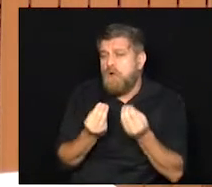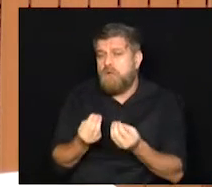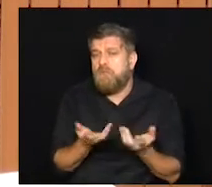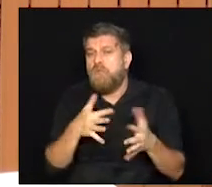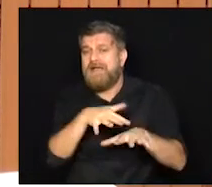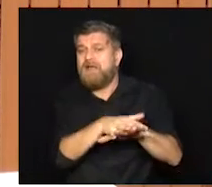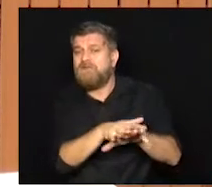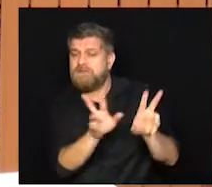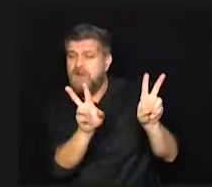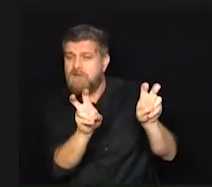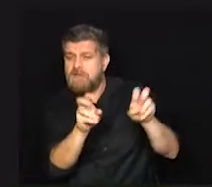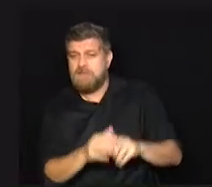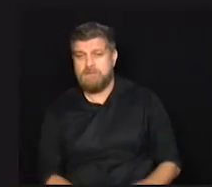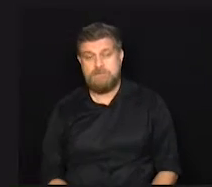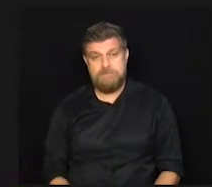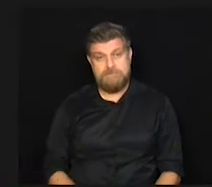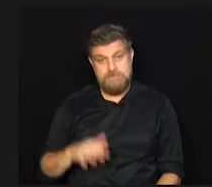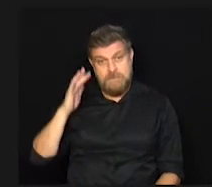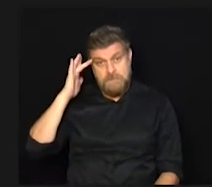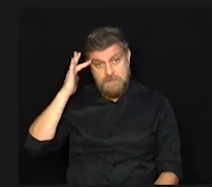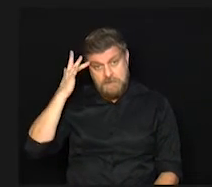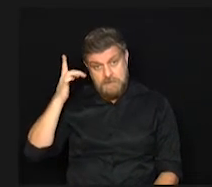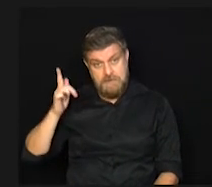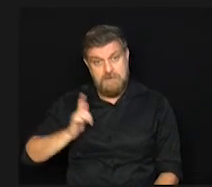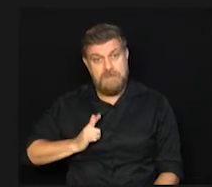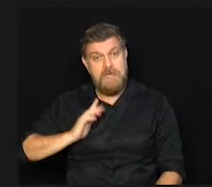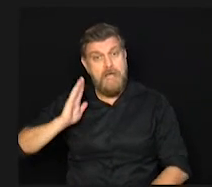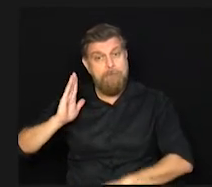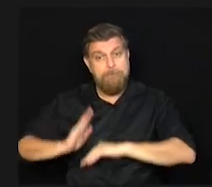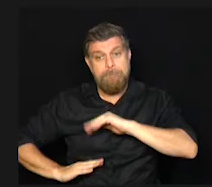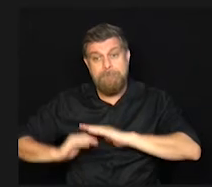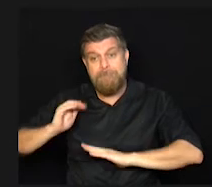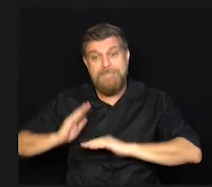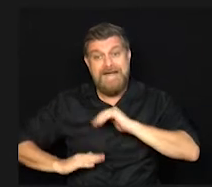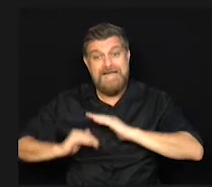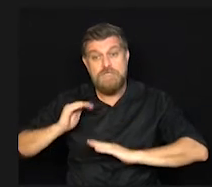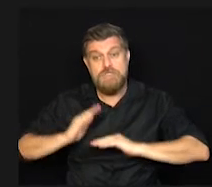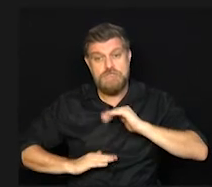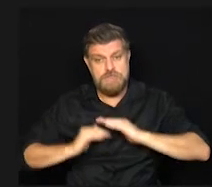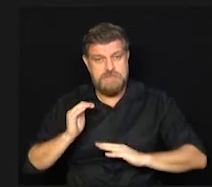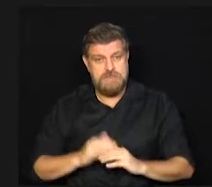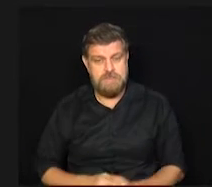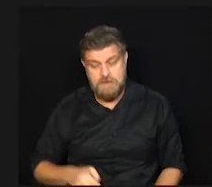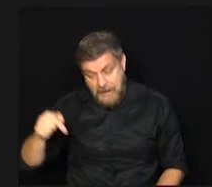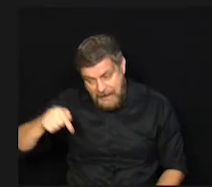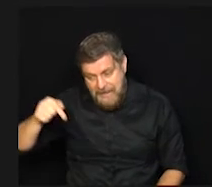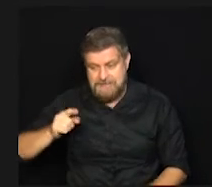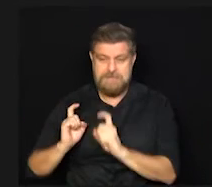acho que começando a ter atitudes e ações na prática, como essa.